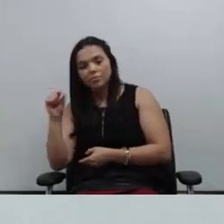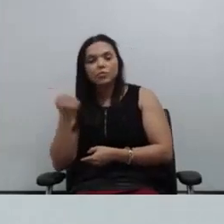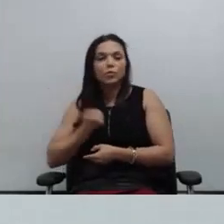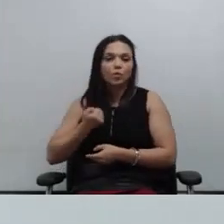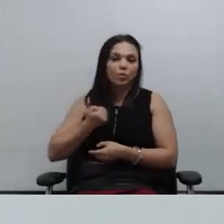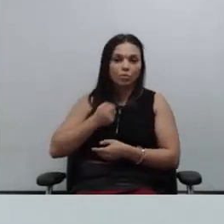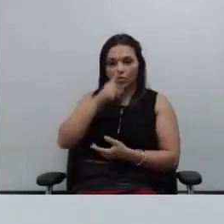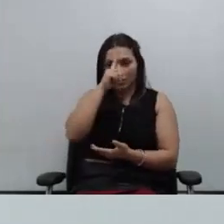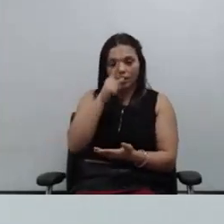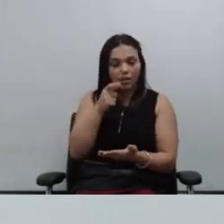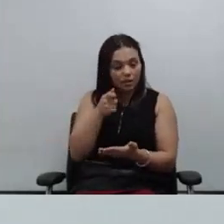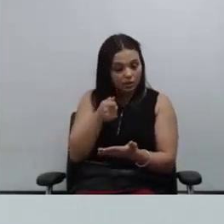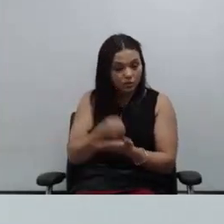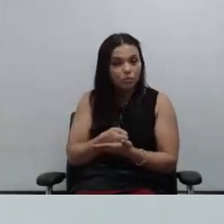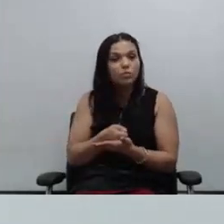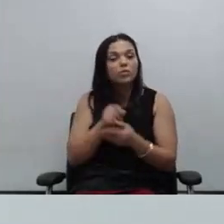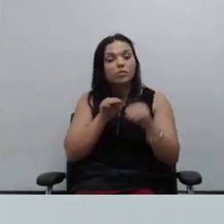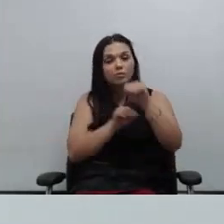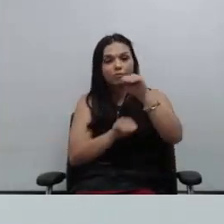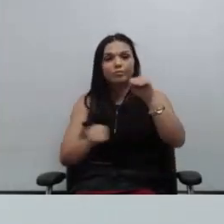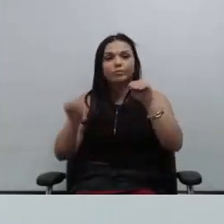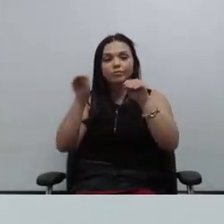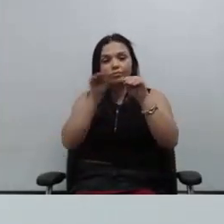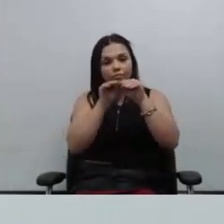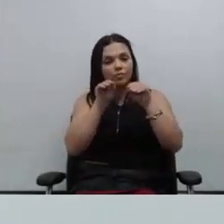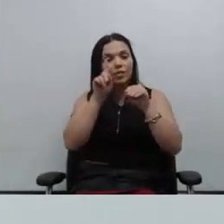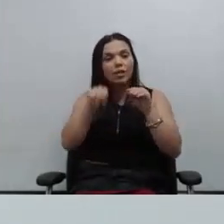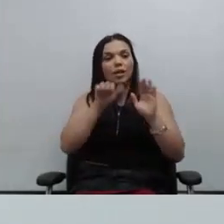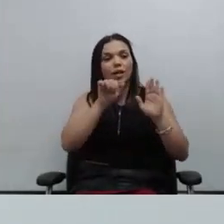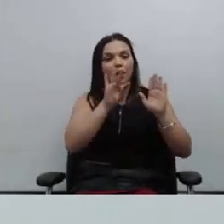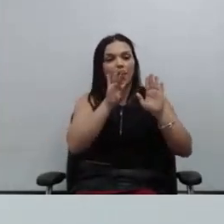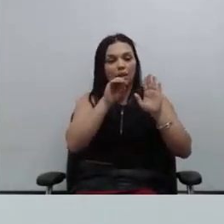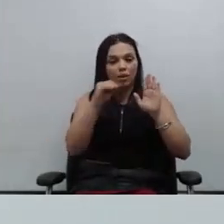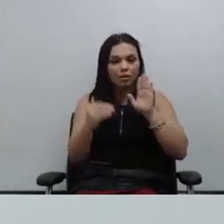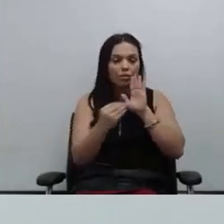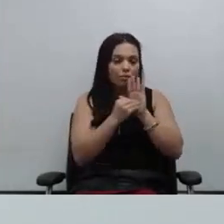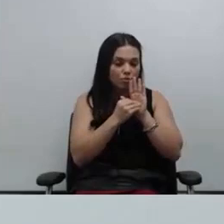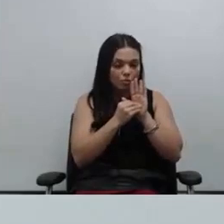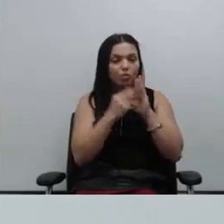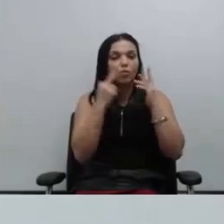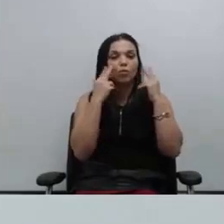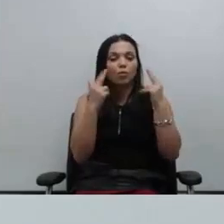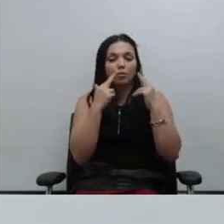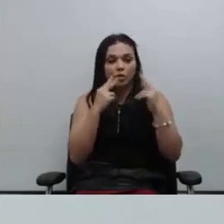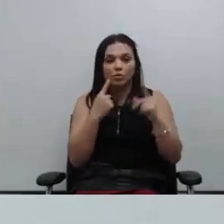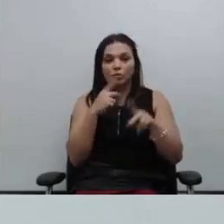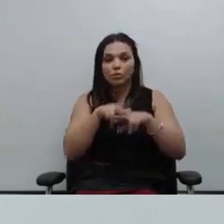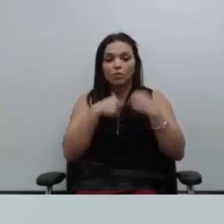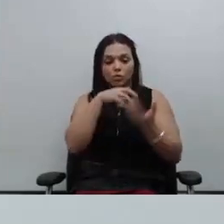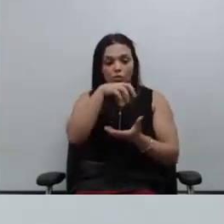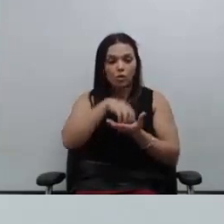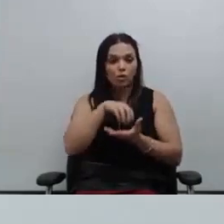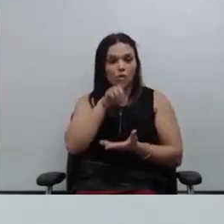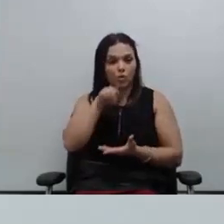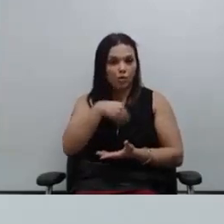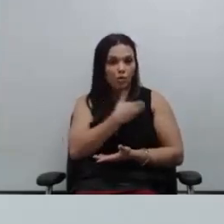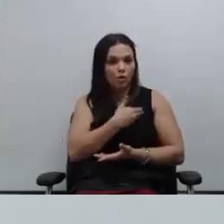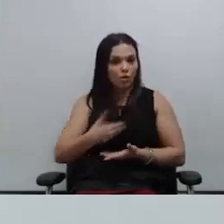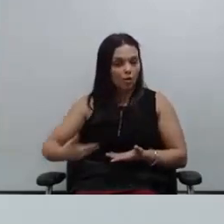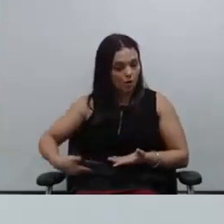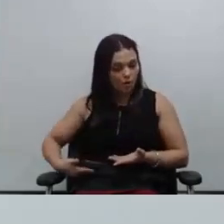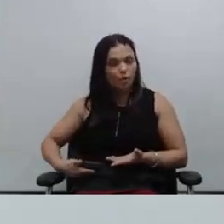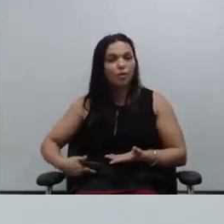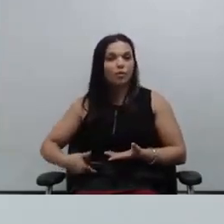reformando a decisão de primeiro grau e restaurando a validade do ato normativo editado pelos referidos órgãos, até porque até então esse